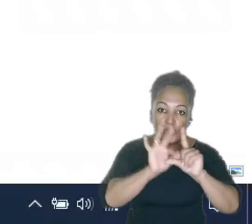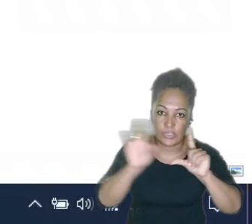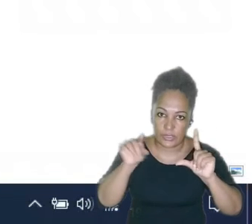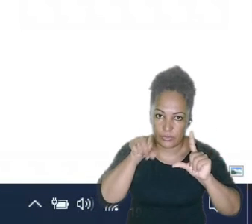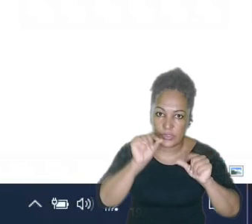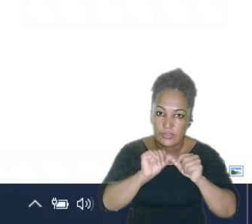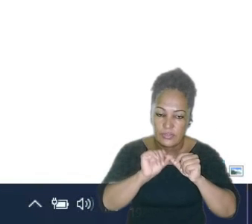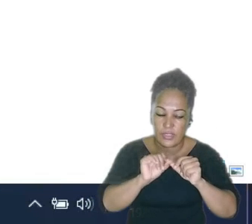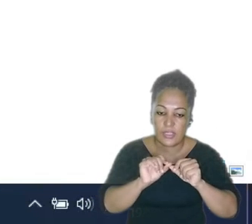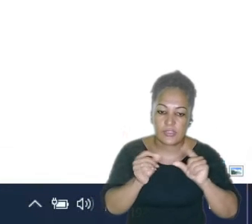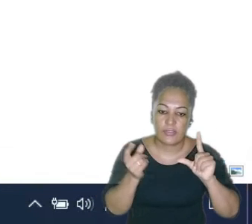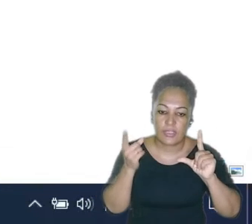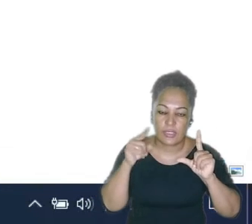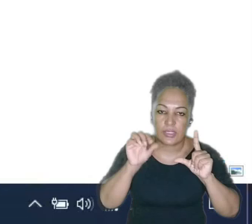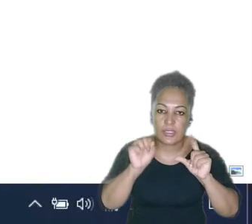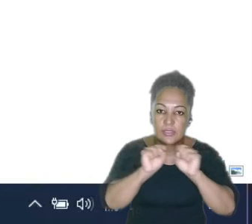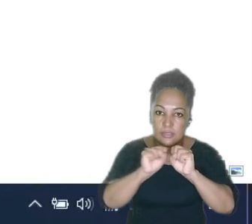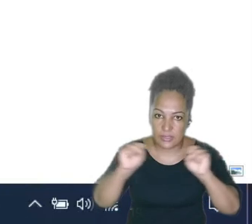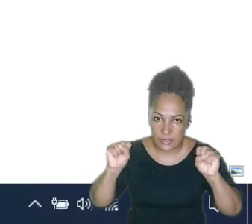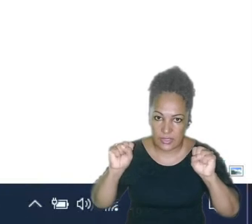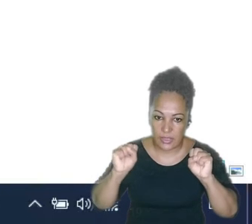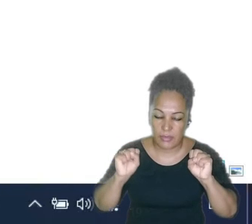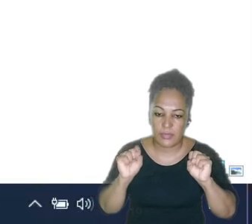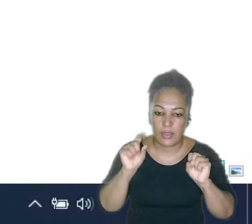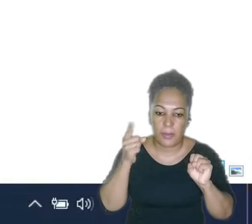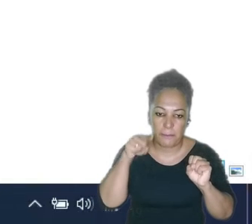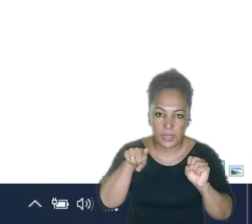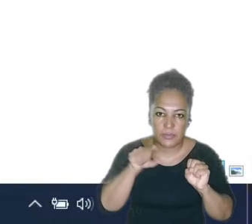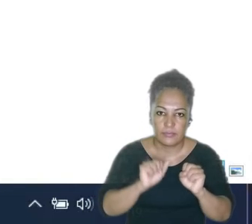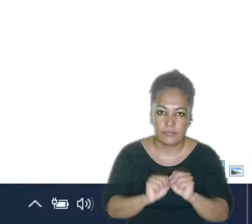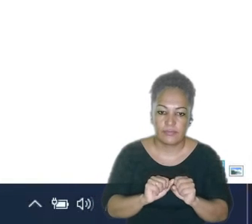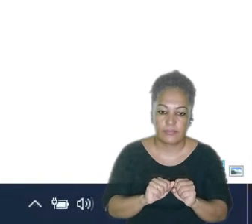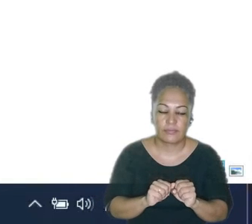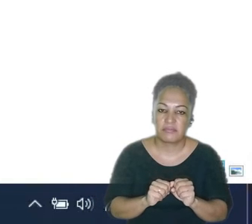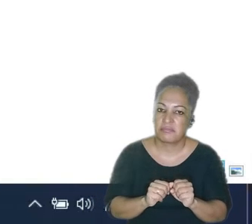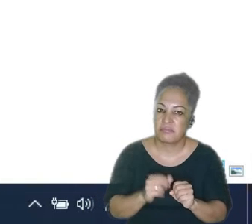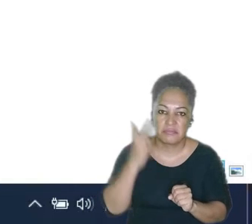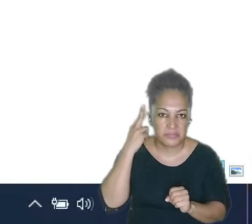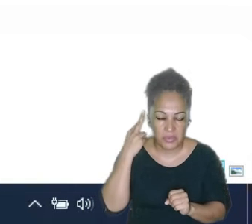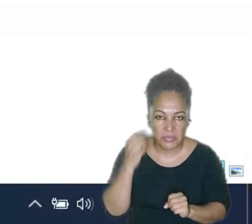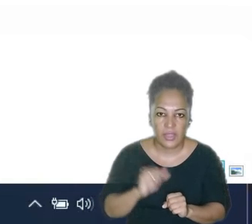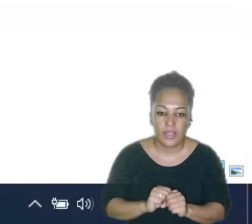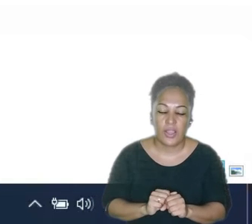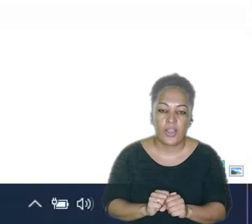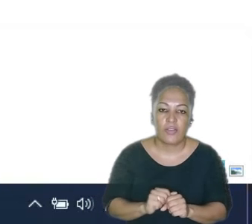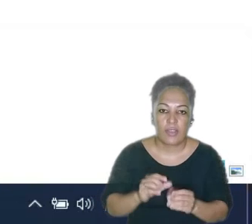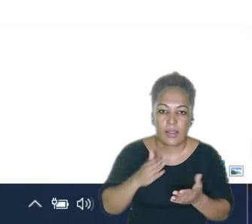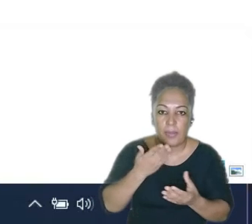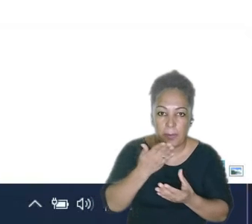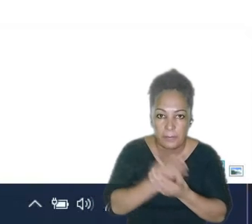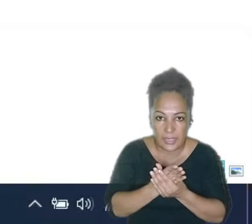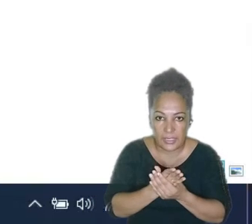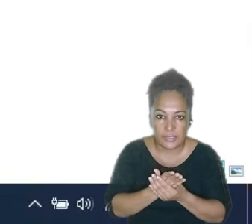Modelo. Você quer abrir aquele diagrama que você fez? Você vem aqui, ó, Sistema, Abrir. Padrão, né,